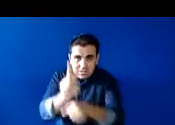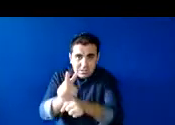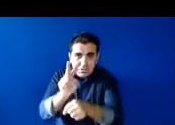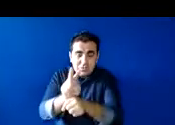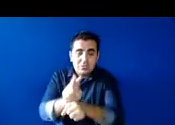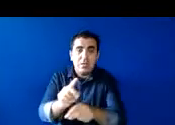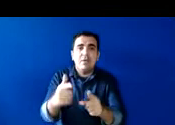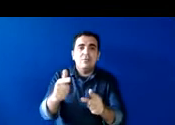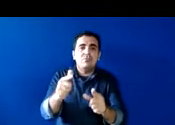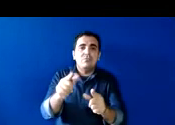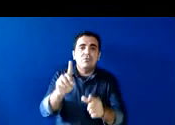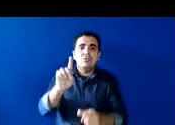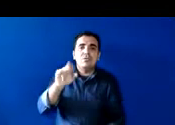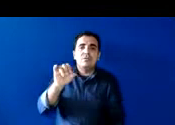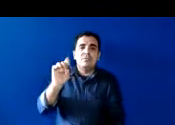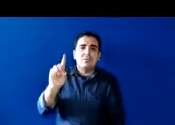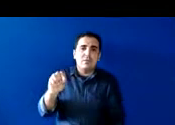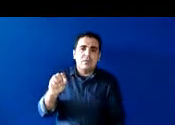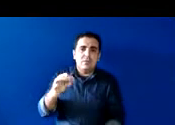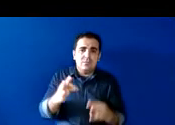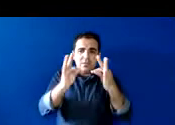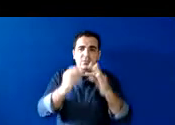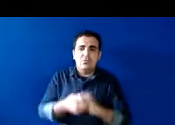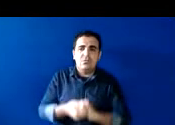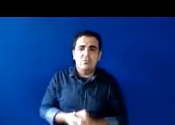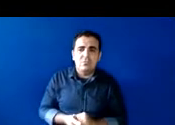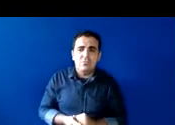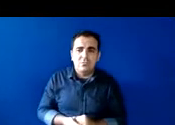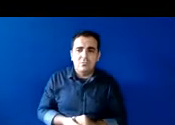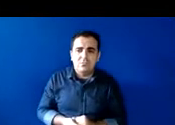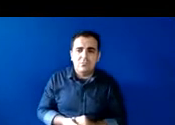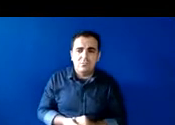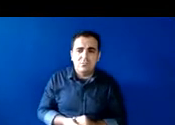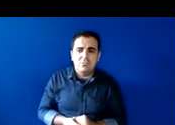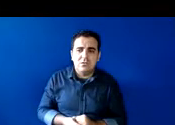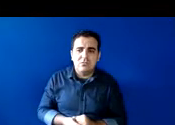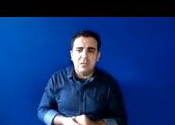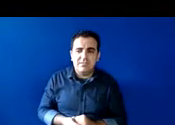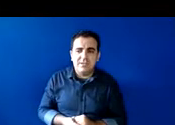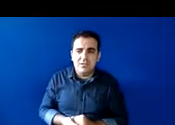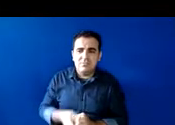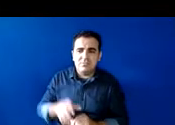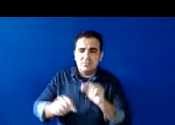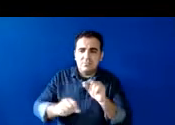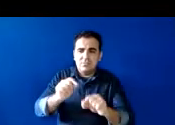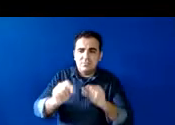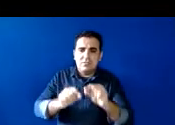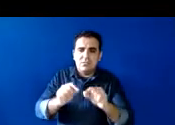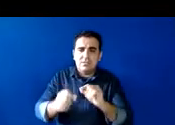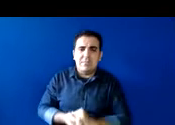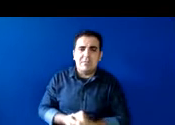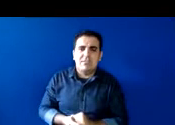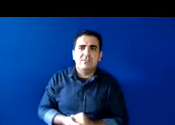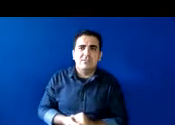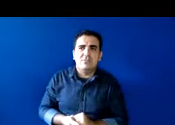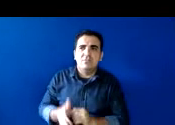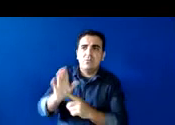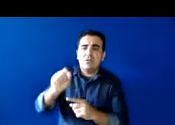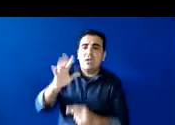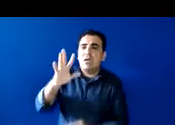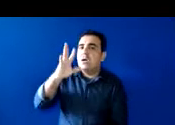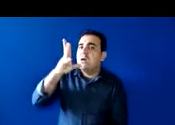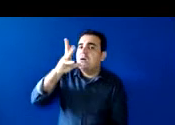tinha densidade tecnológica para aquele caso, e ele falou, eu vou te encaminhar para um outro hospital. Essa demora nessa